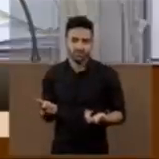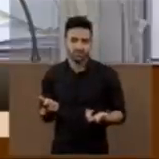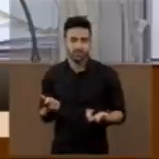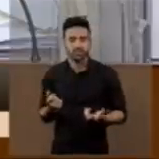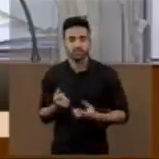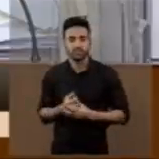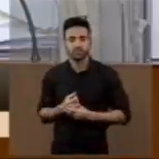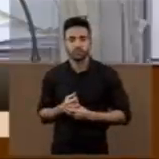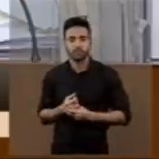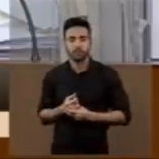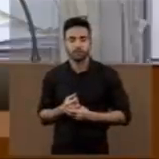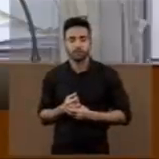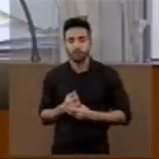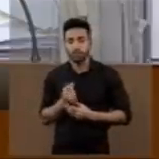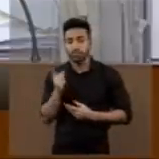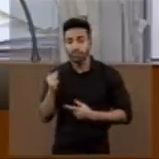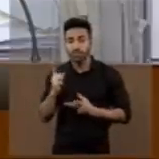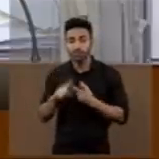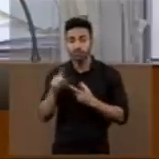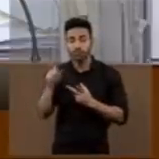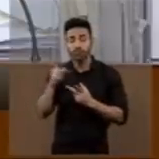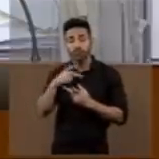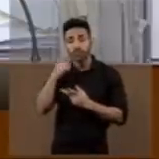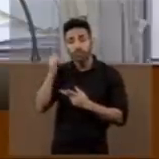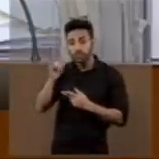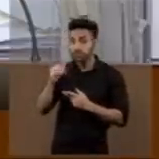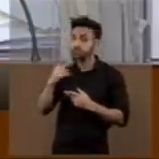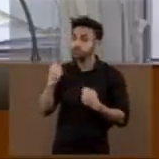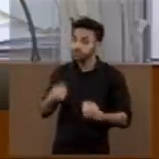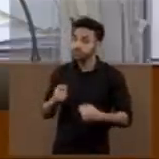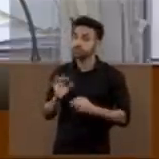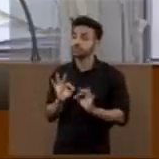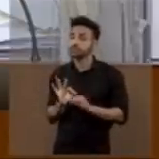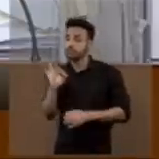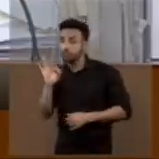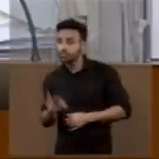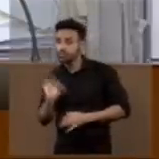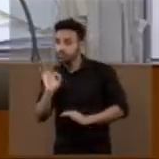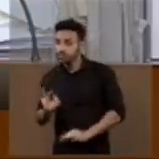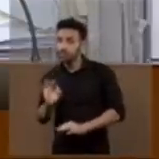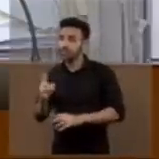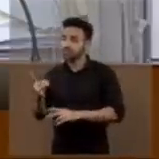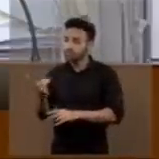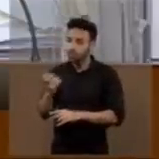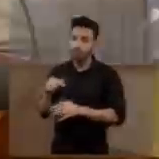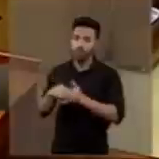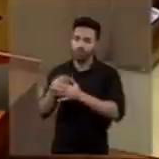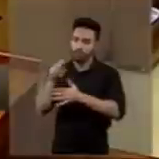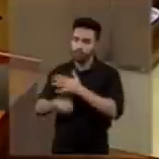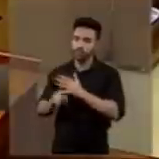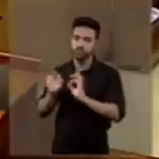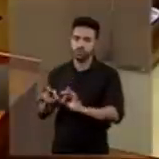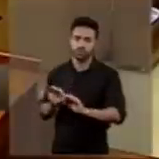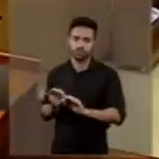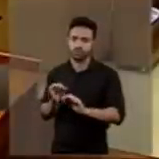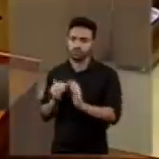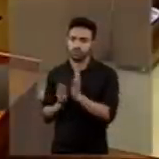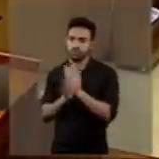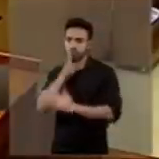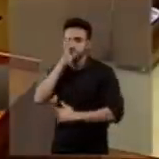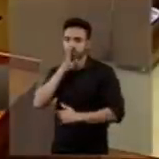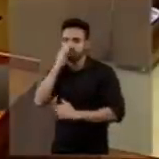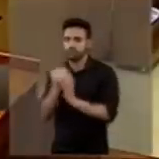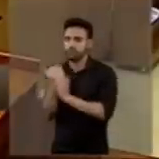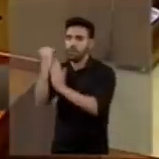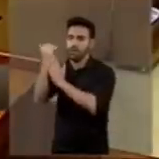garantir. Ele enfatizava muito a razoabilidade e a proporcionalidade. Por exatamente. Isso a referência. Aqui, agora,